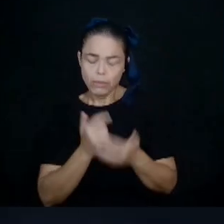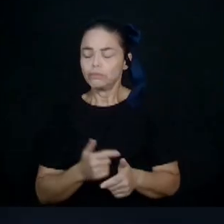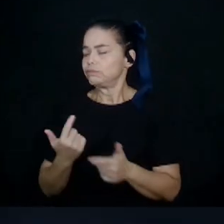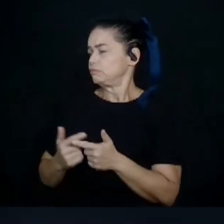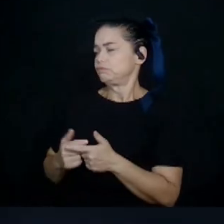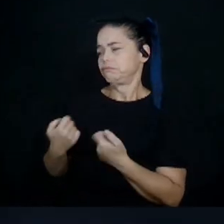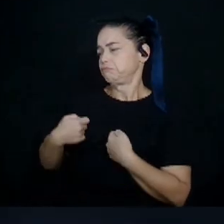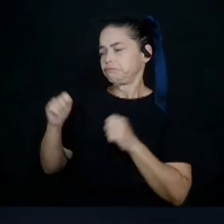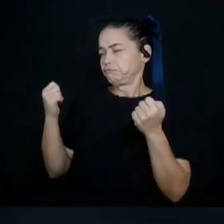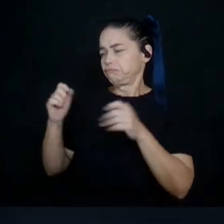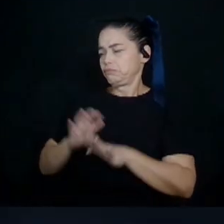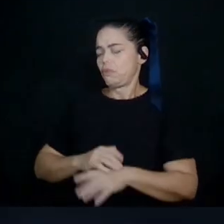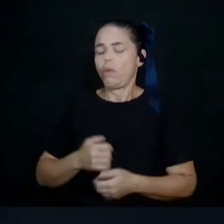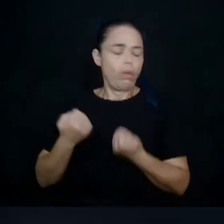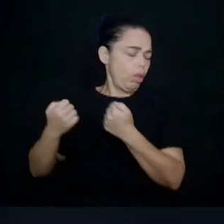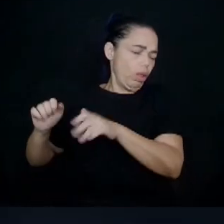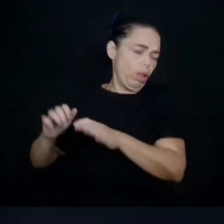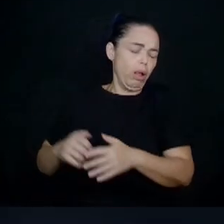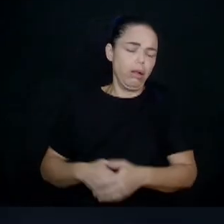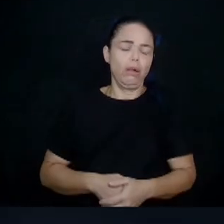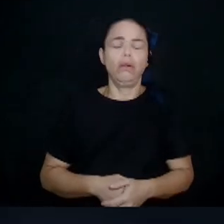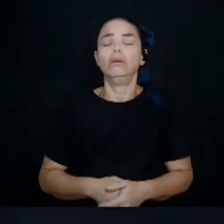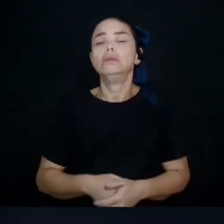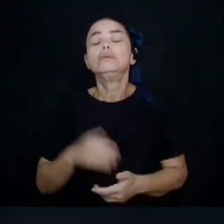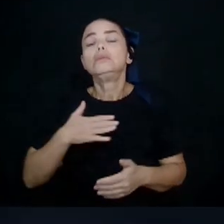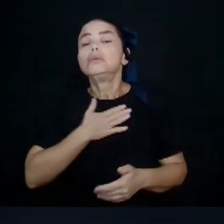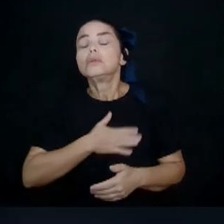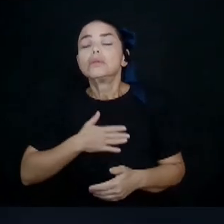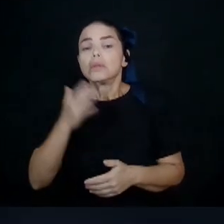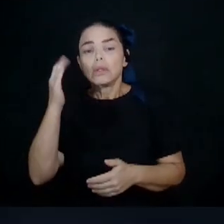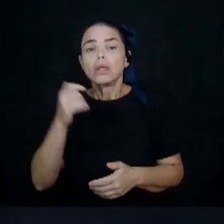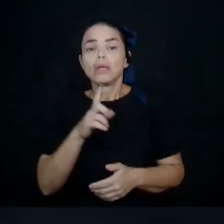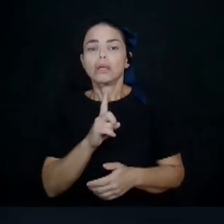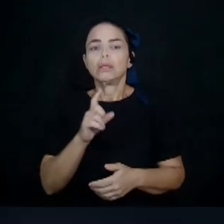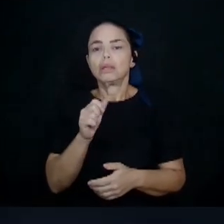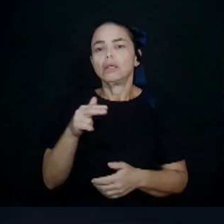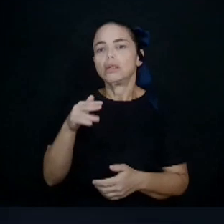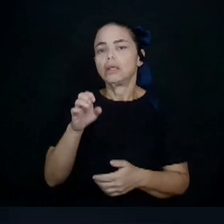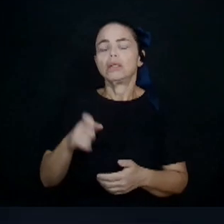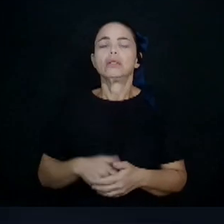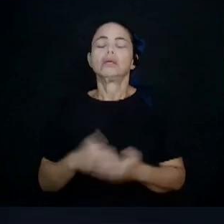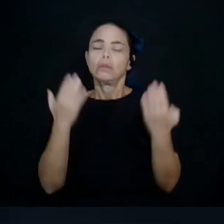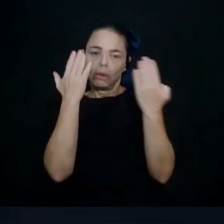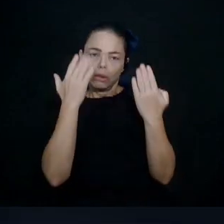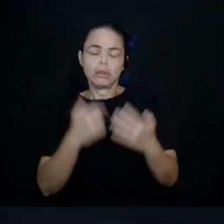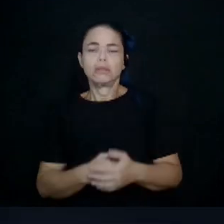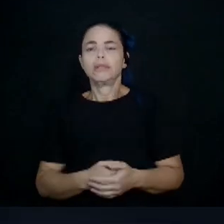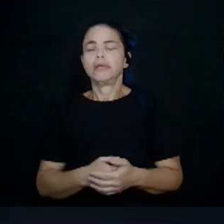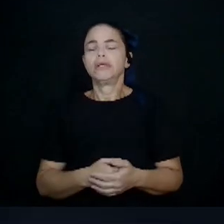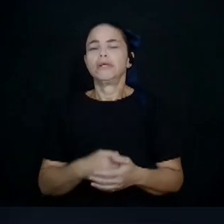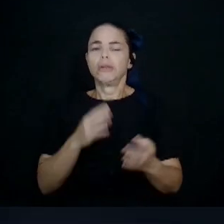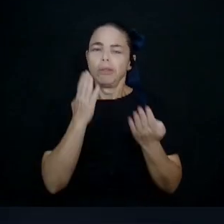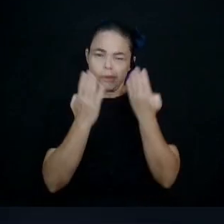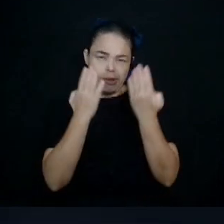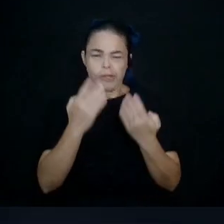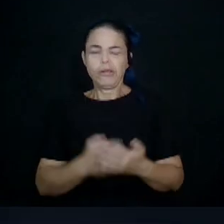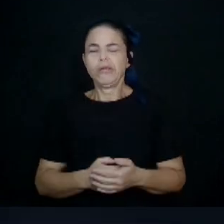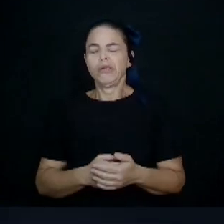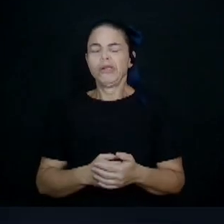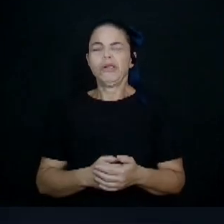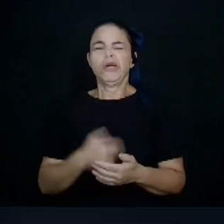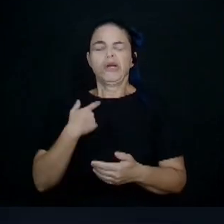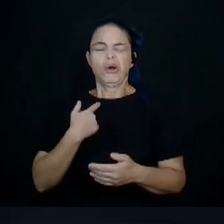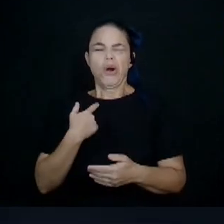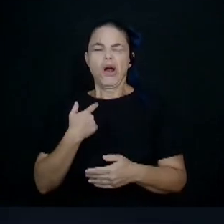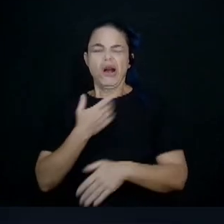preciso? Então, eu gostaria de saber de você, Daiane, como que a psicologia, a terapia cognitivo-comportamental, né,